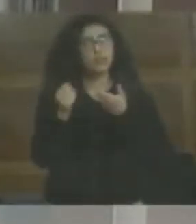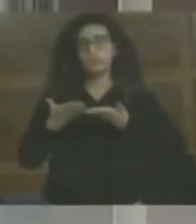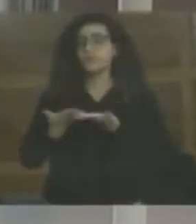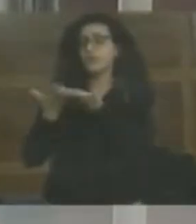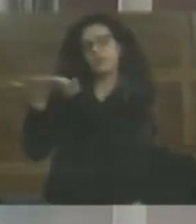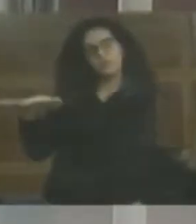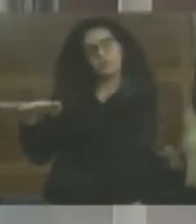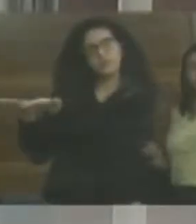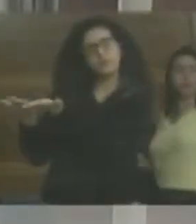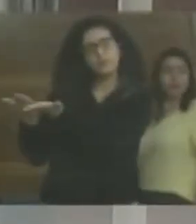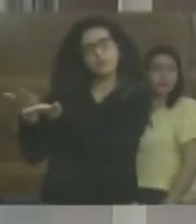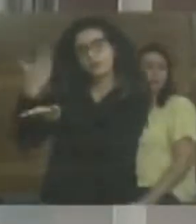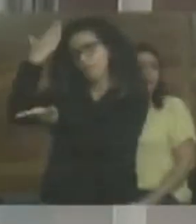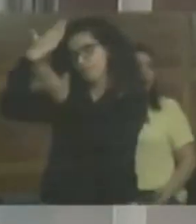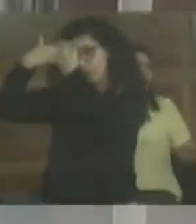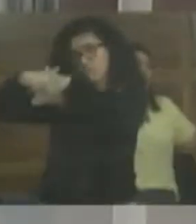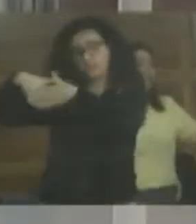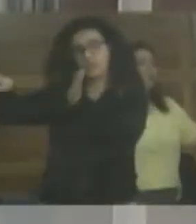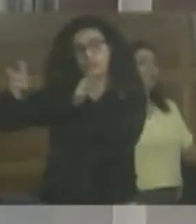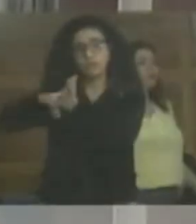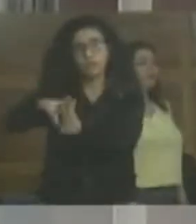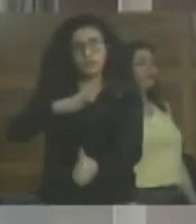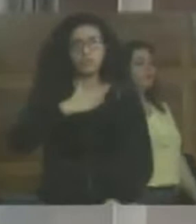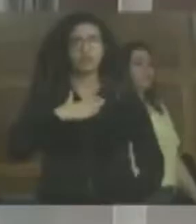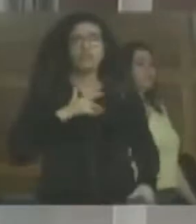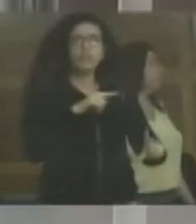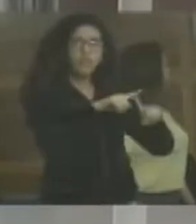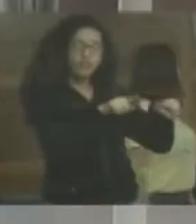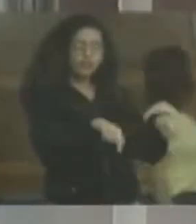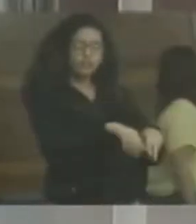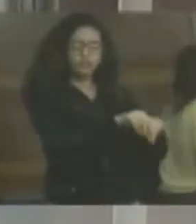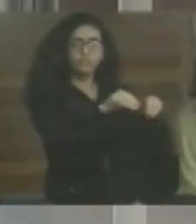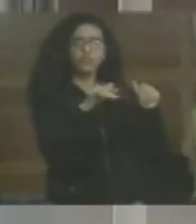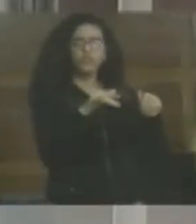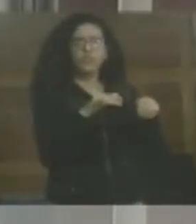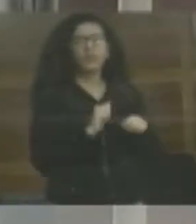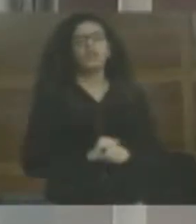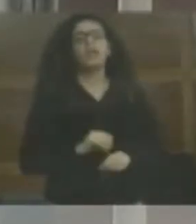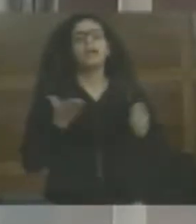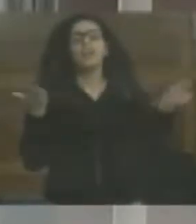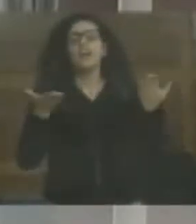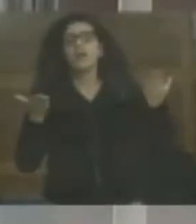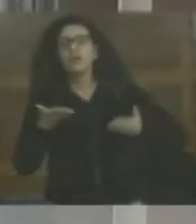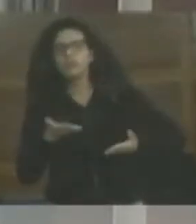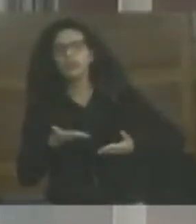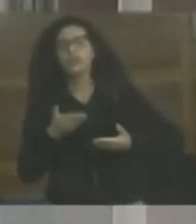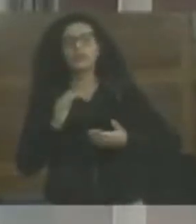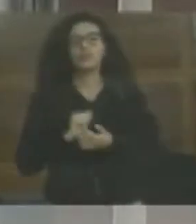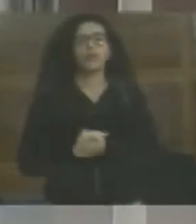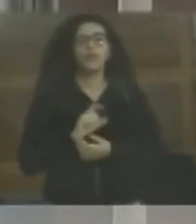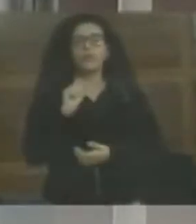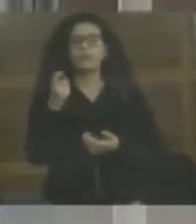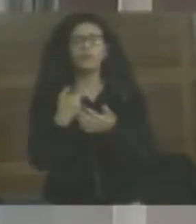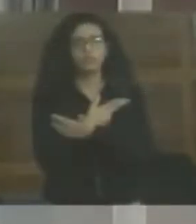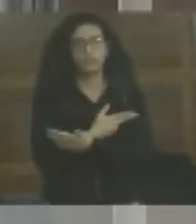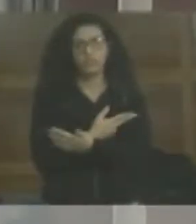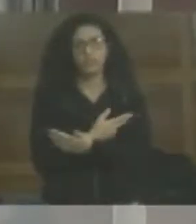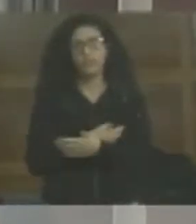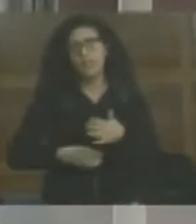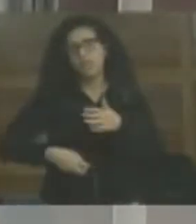da contestação? A quarta, qual a fase atual do processo de titularização acima citado? Quinto, o prazo